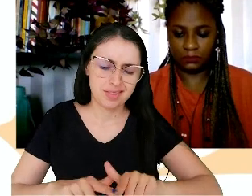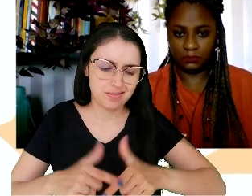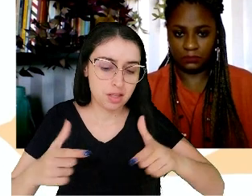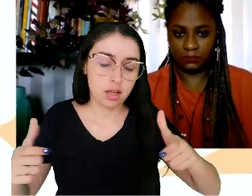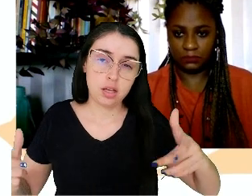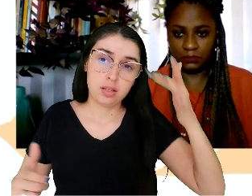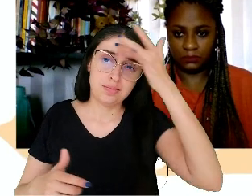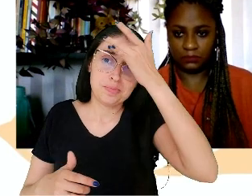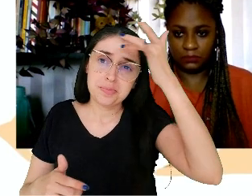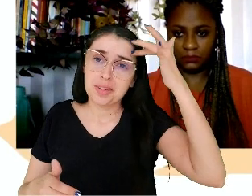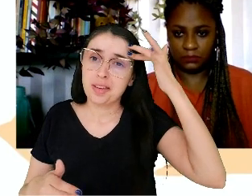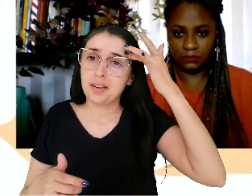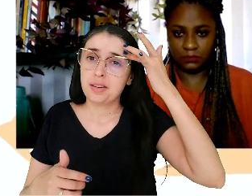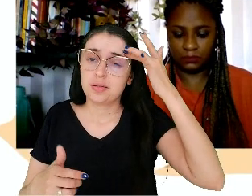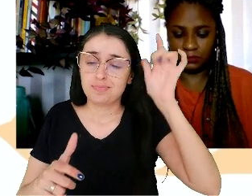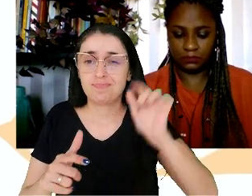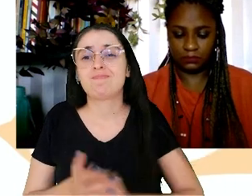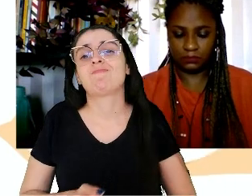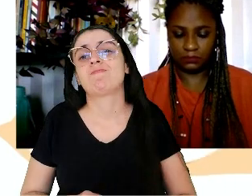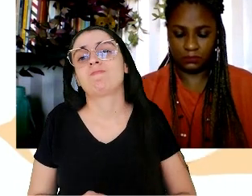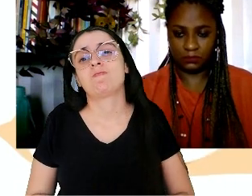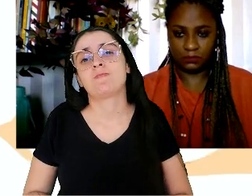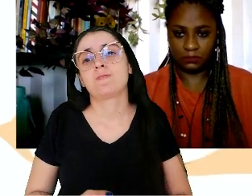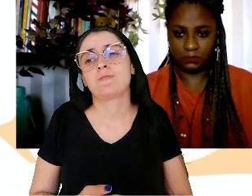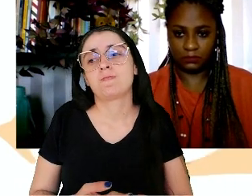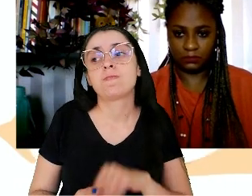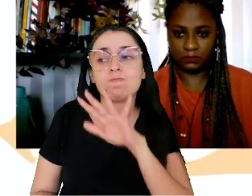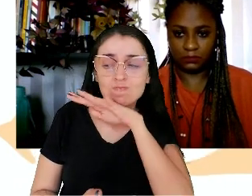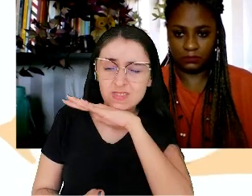sobrecarga mental, também tem um peso.